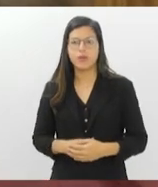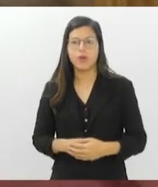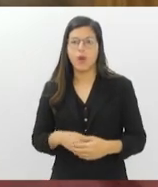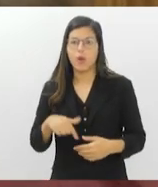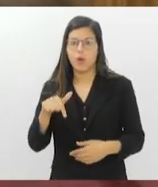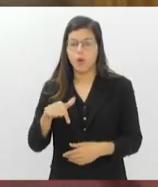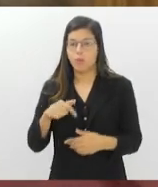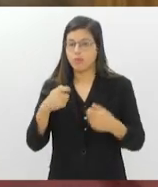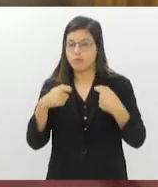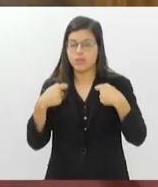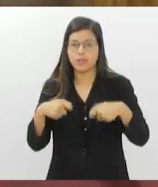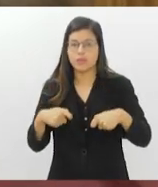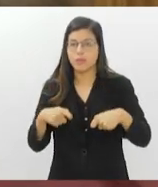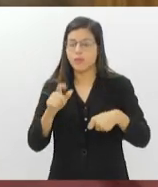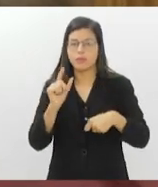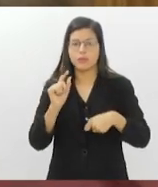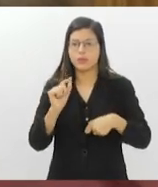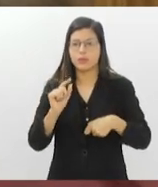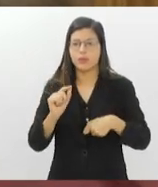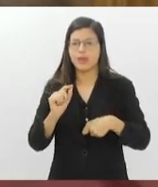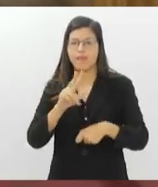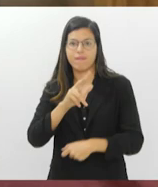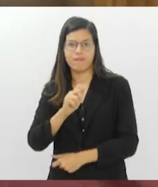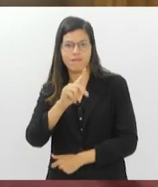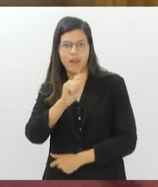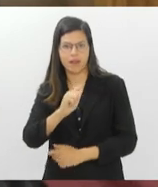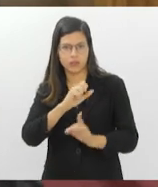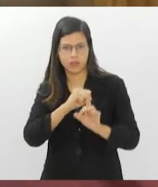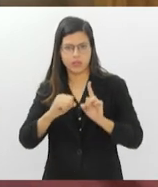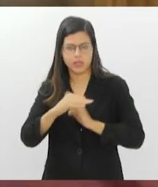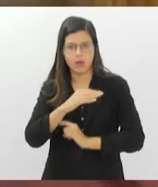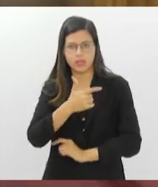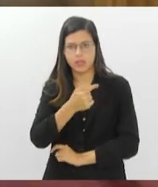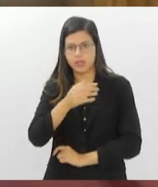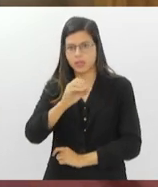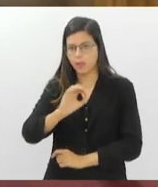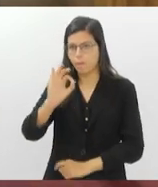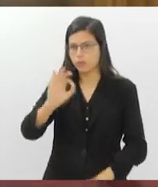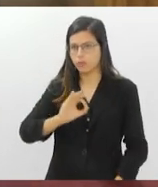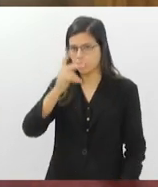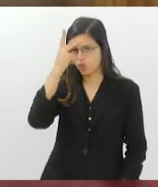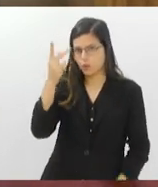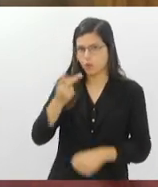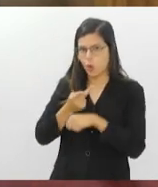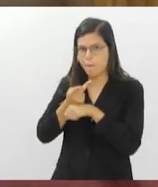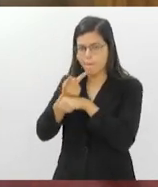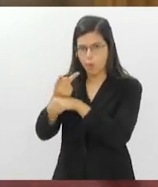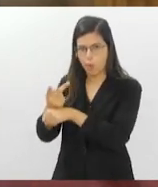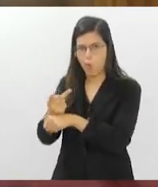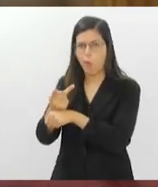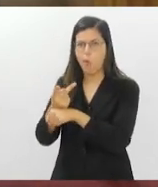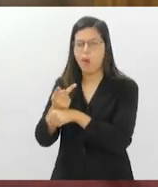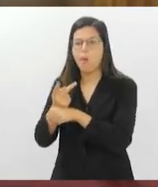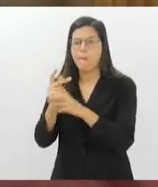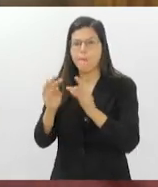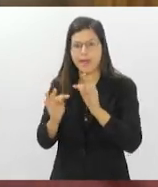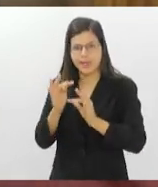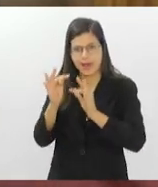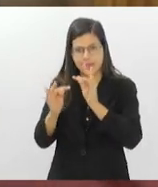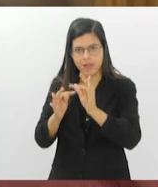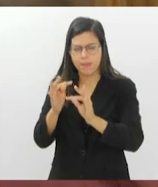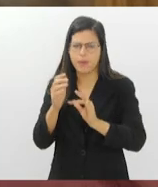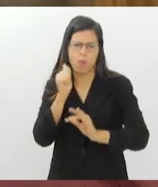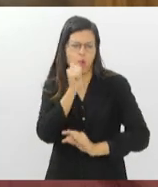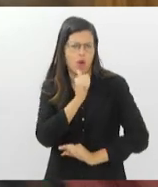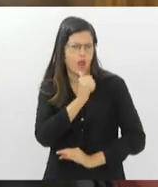a nossa represa é a questão de vagas sociais. 70% de pessoas que me procuram para se tratar da dependência química, seja mulher